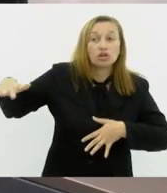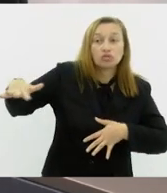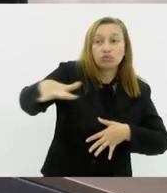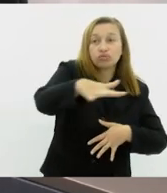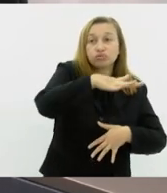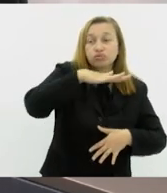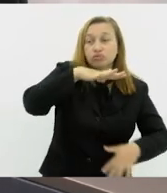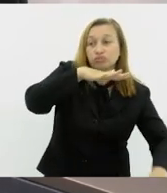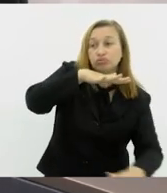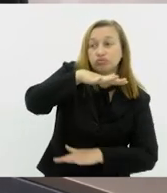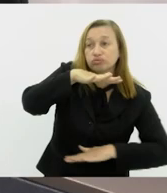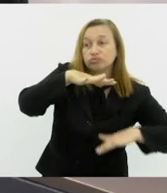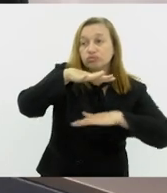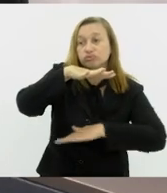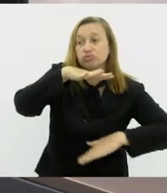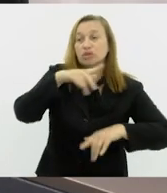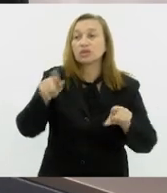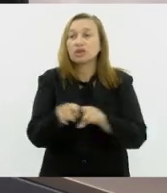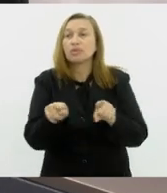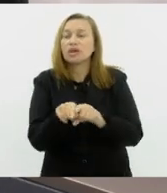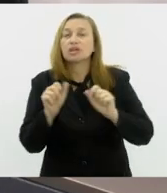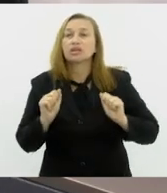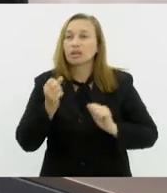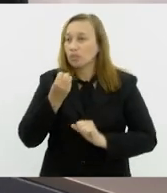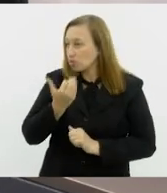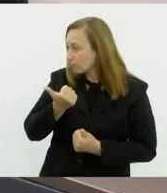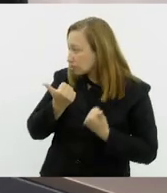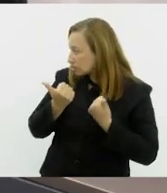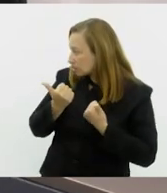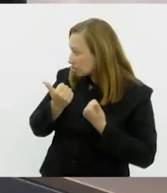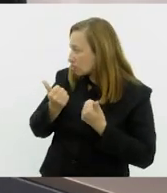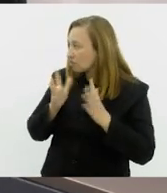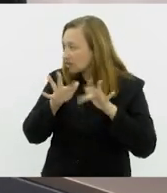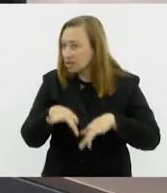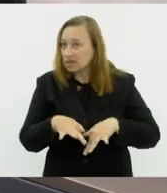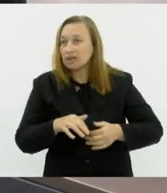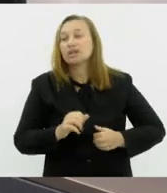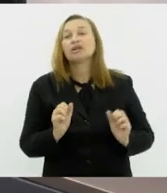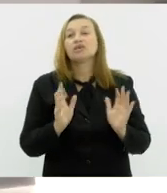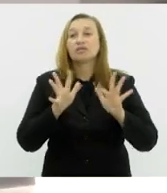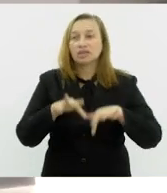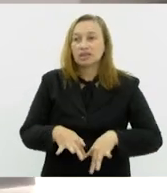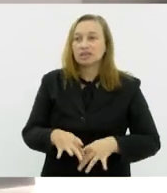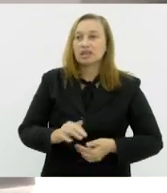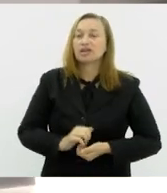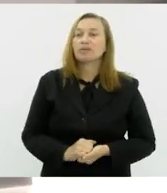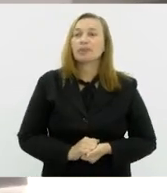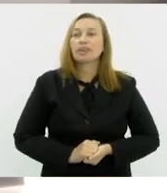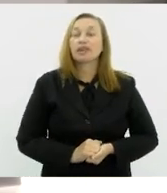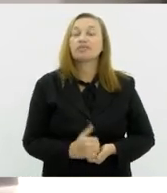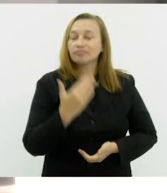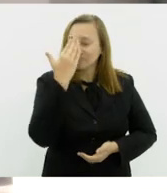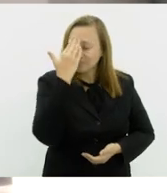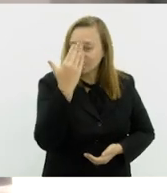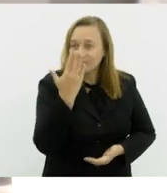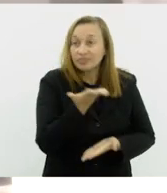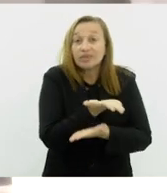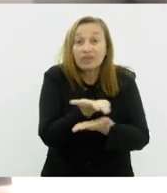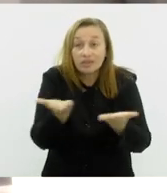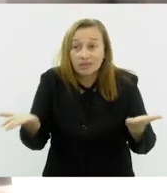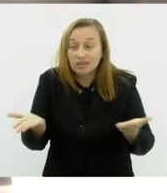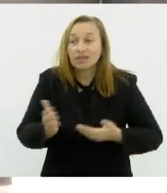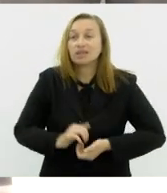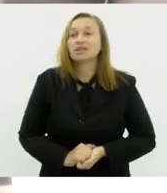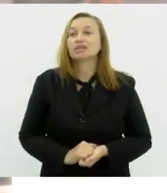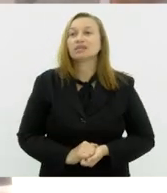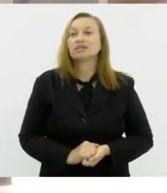baixo. Tá bom. Perfeito, então, vamos concluir. Então vamos encerrar a sessão, agradecendo a todos os